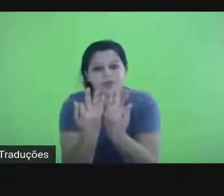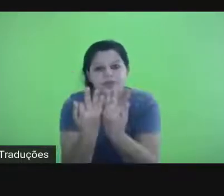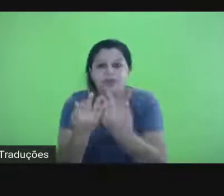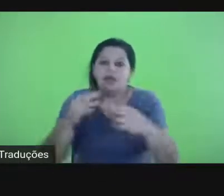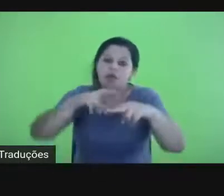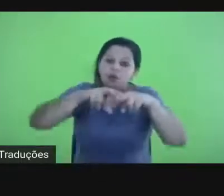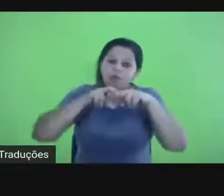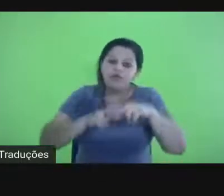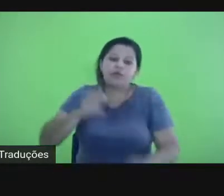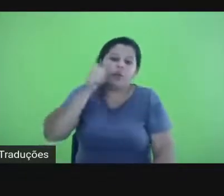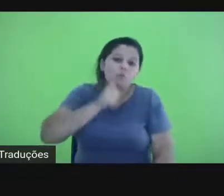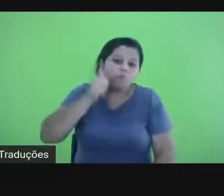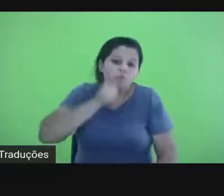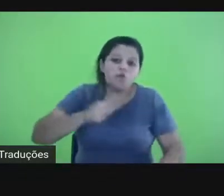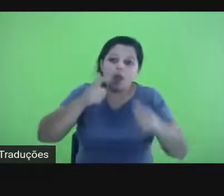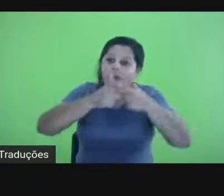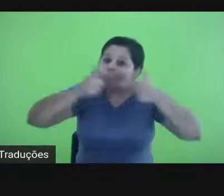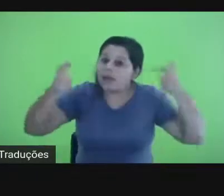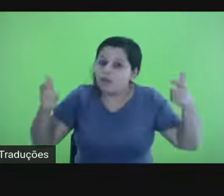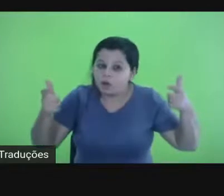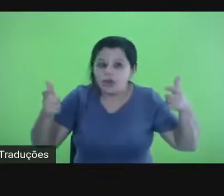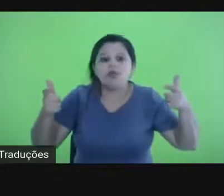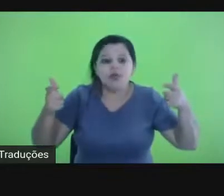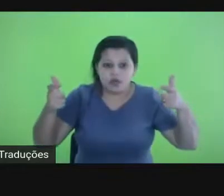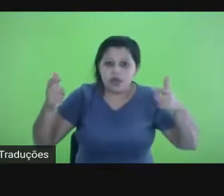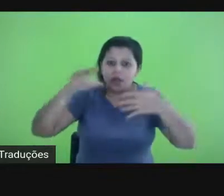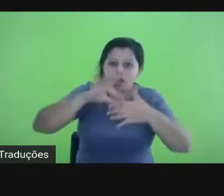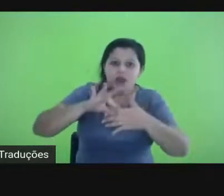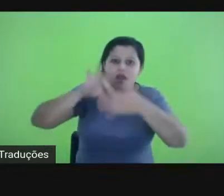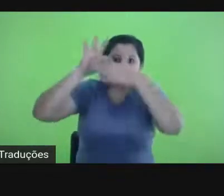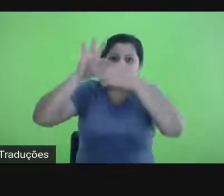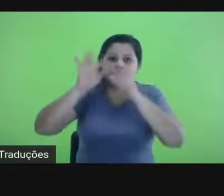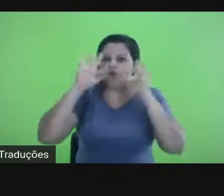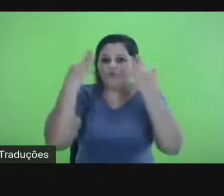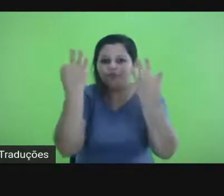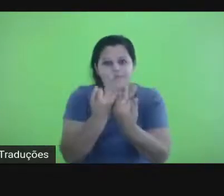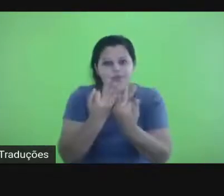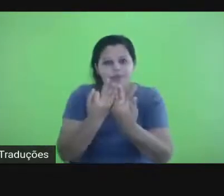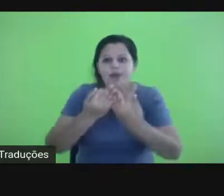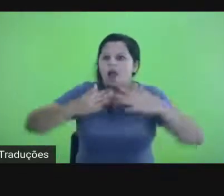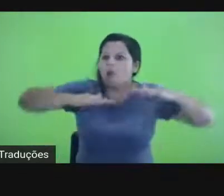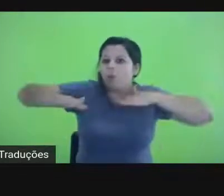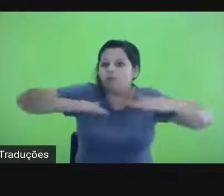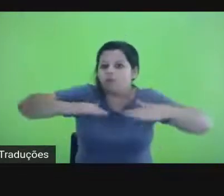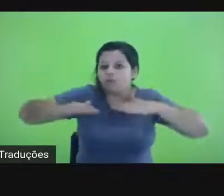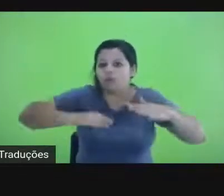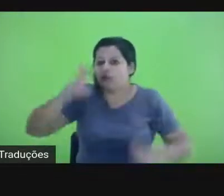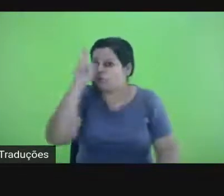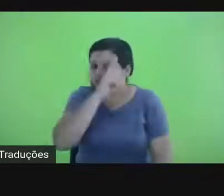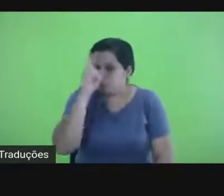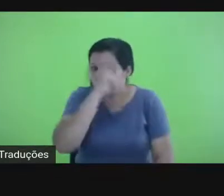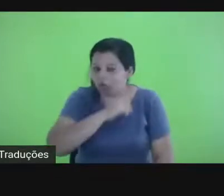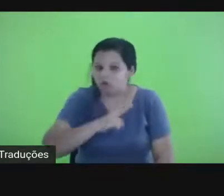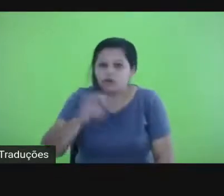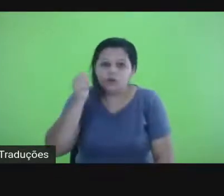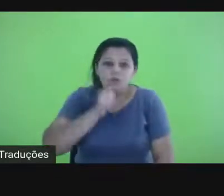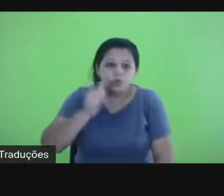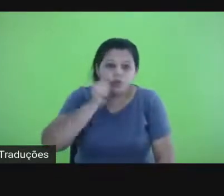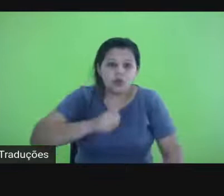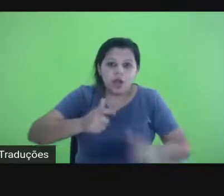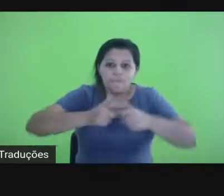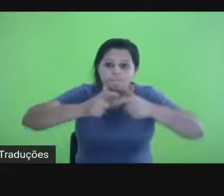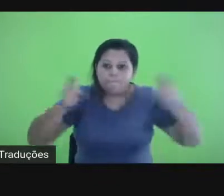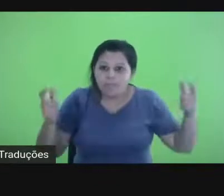a maioria como arrimo de família, né, que isso é um fenômeno histórico do nosso tempo, as mulheres são maioria